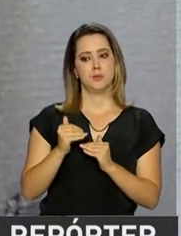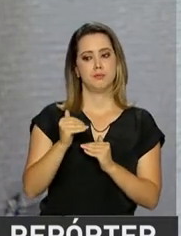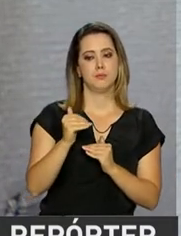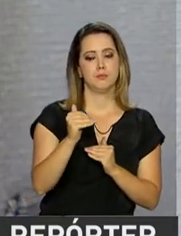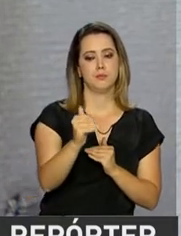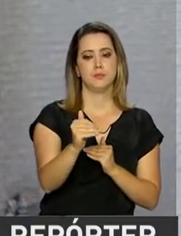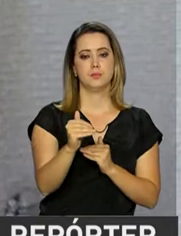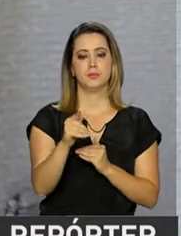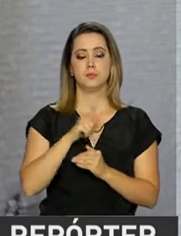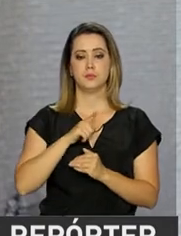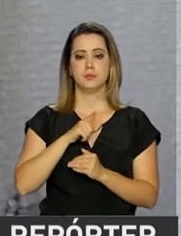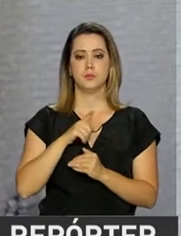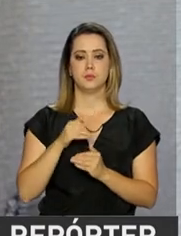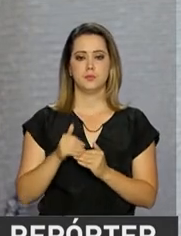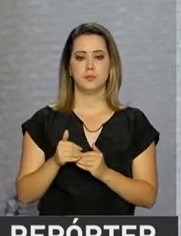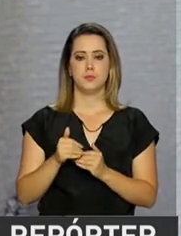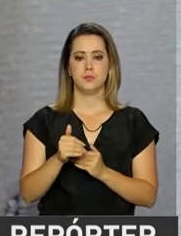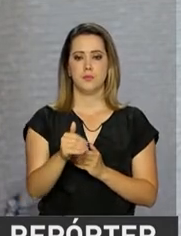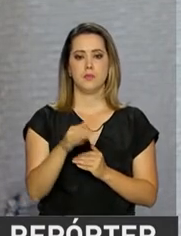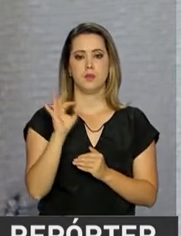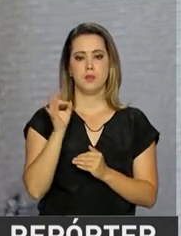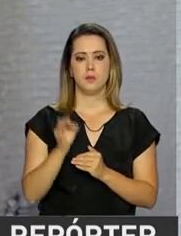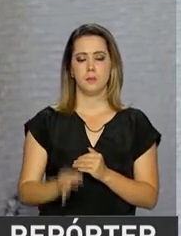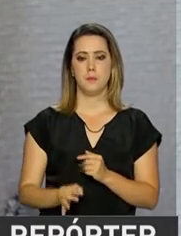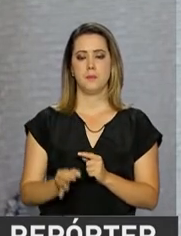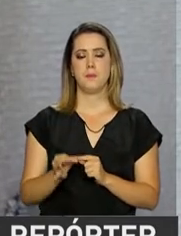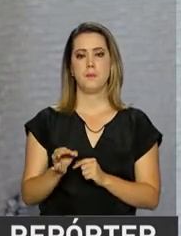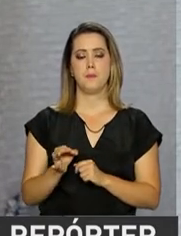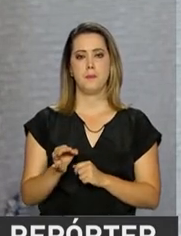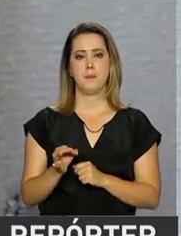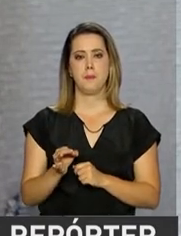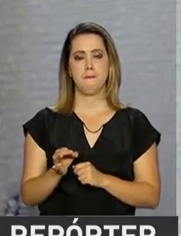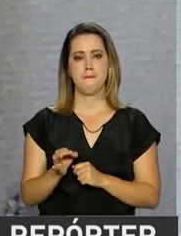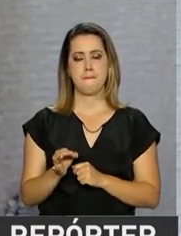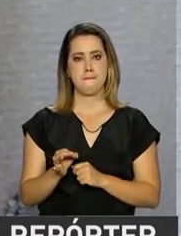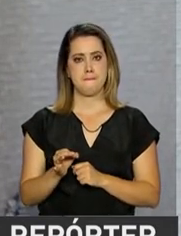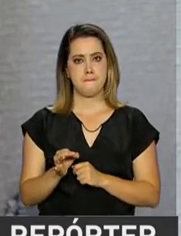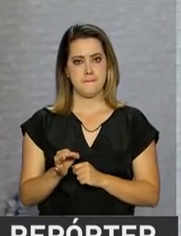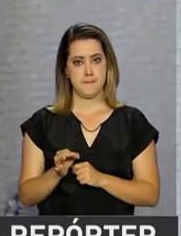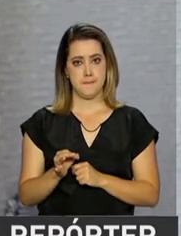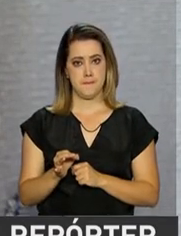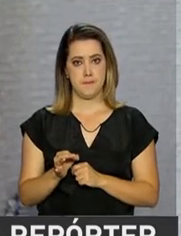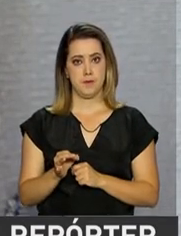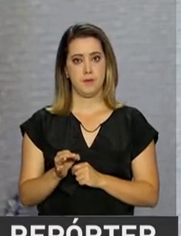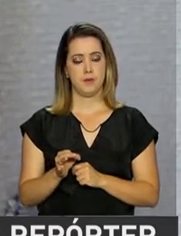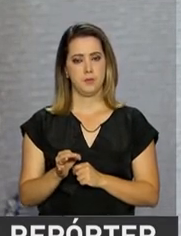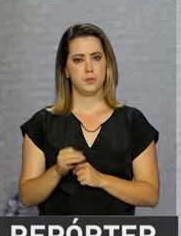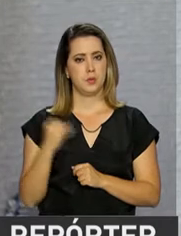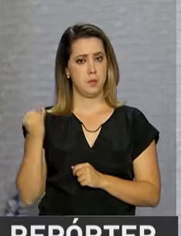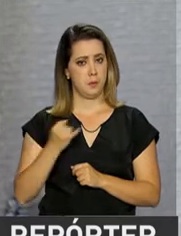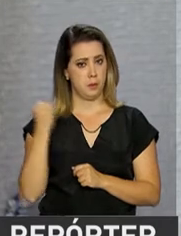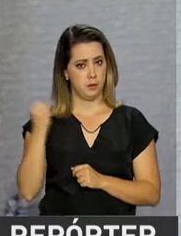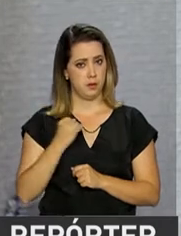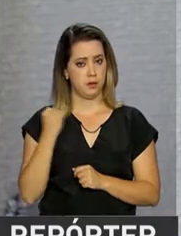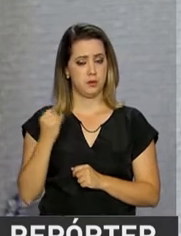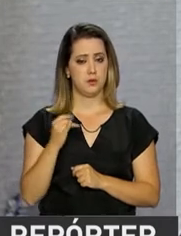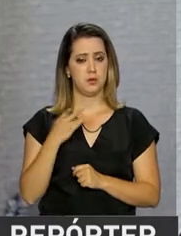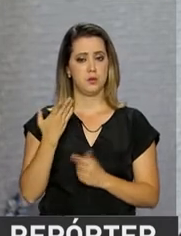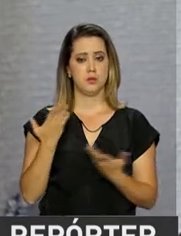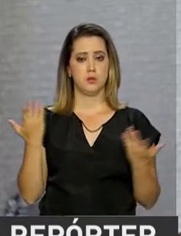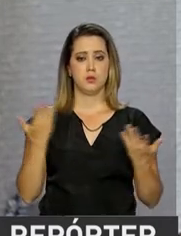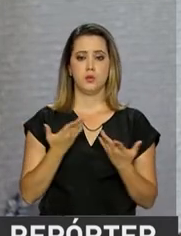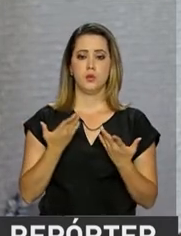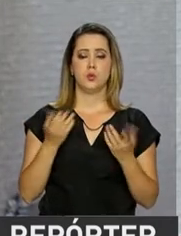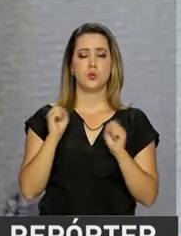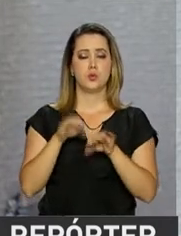um avanço consistente e ao mesmo tempo significativo do padrão